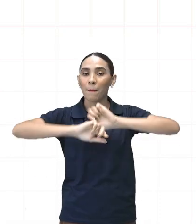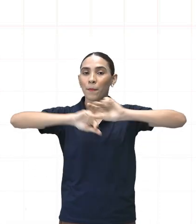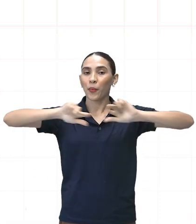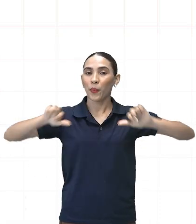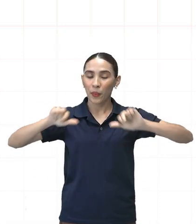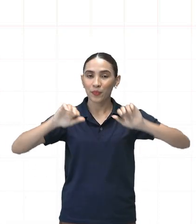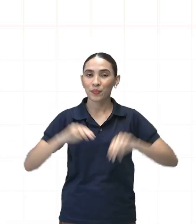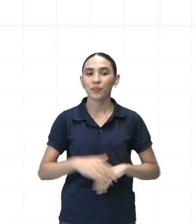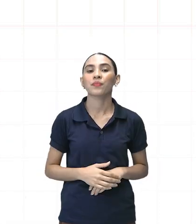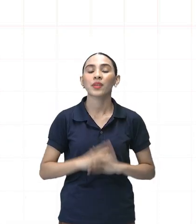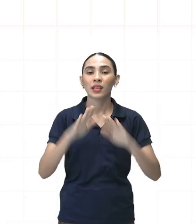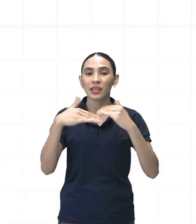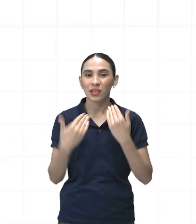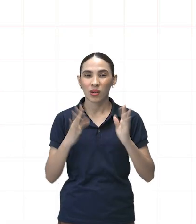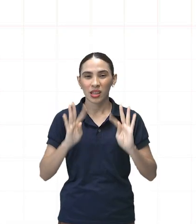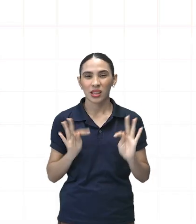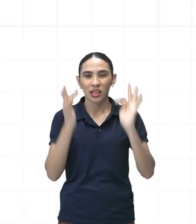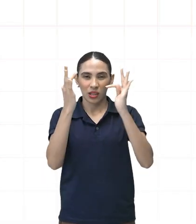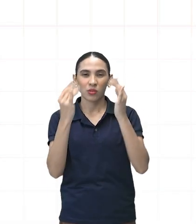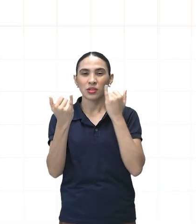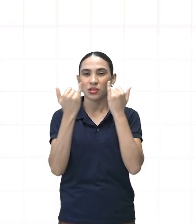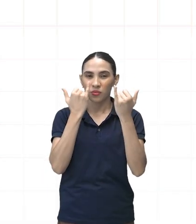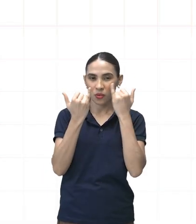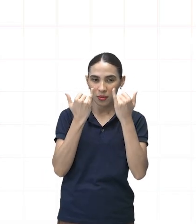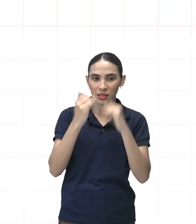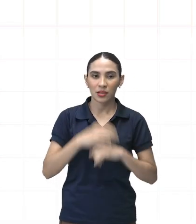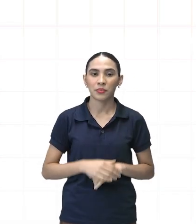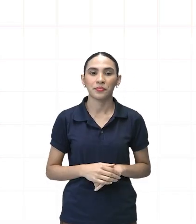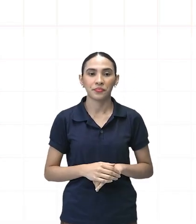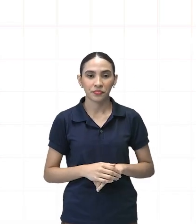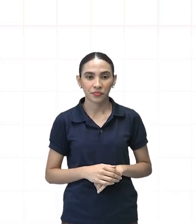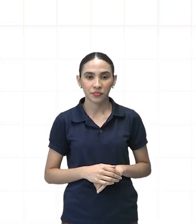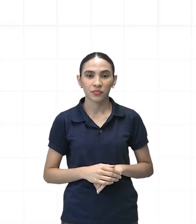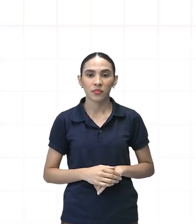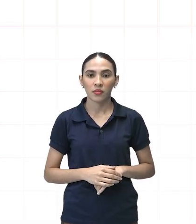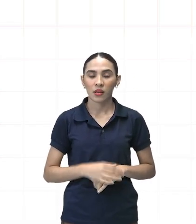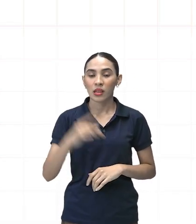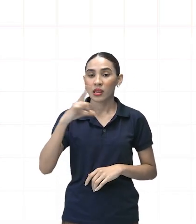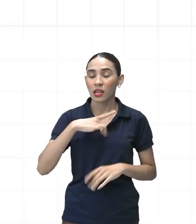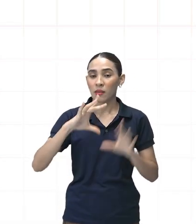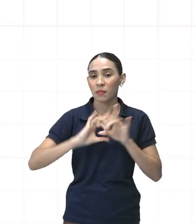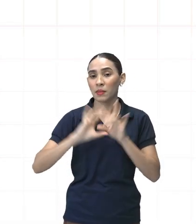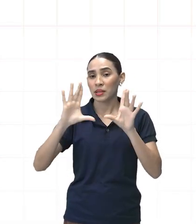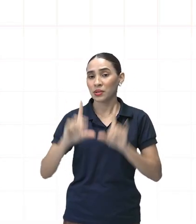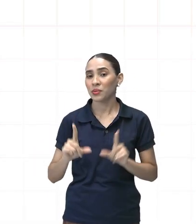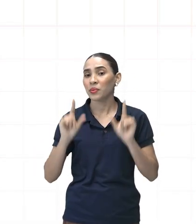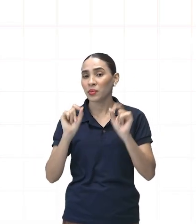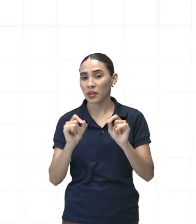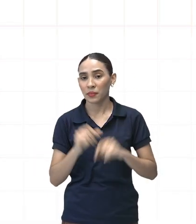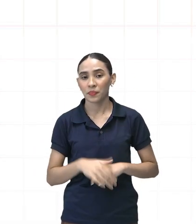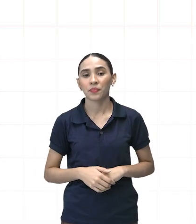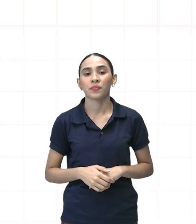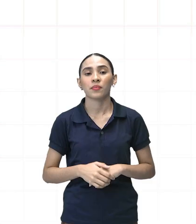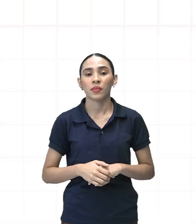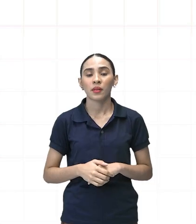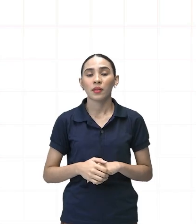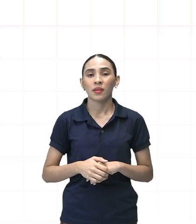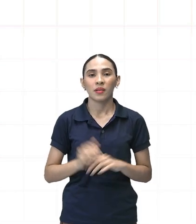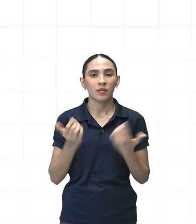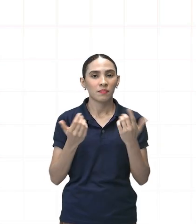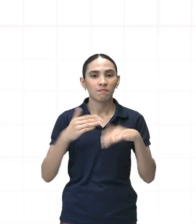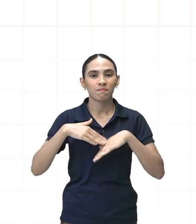tá? A tecnologia de informação, gente, ela tem permitido o quê? Uma